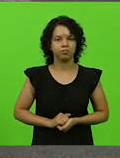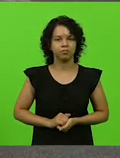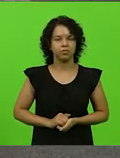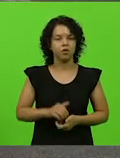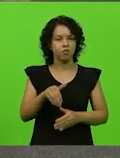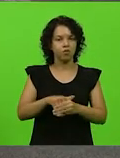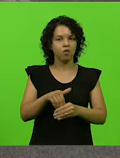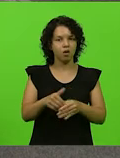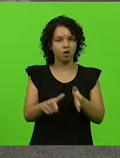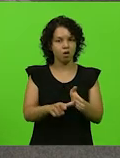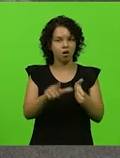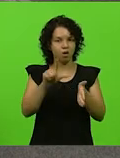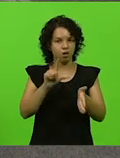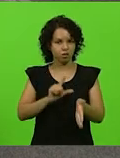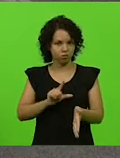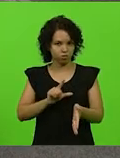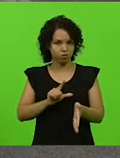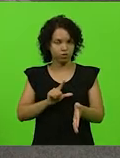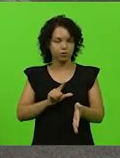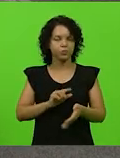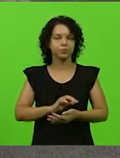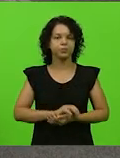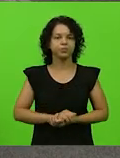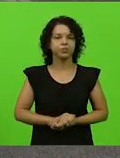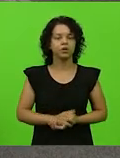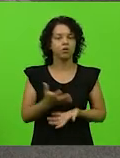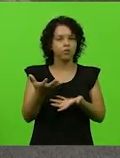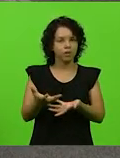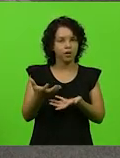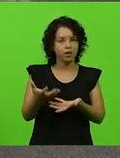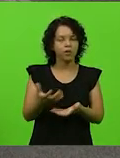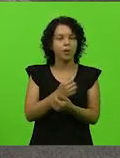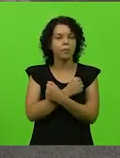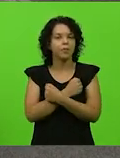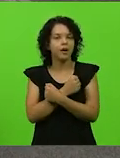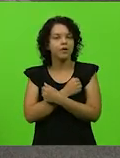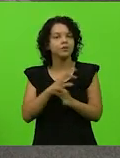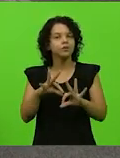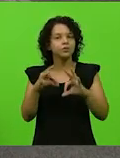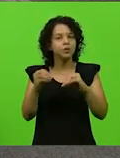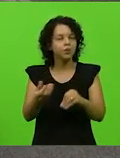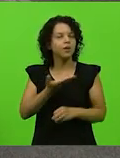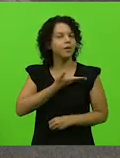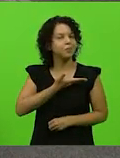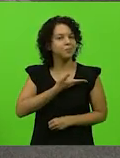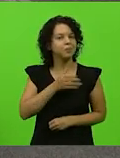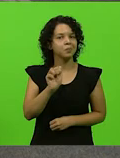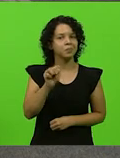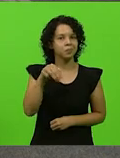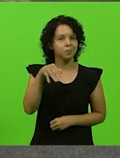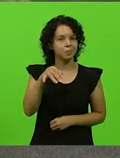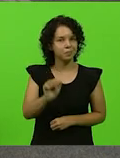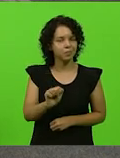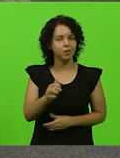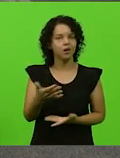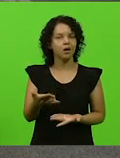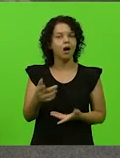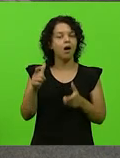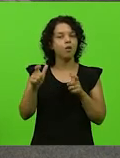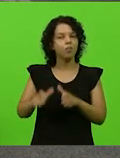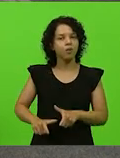e antes de colocar em votação final só queria dar um abraço a todos os amigos a ama é uma ama